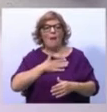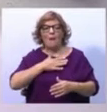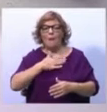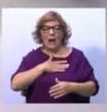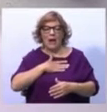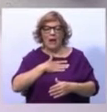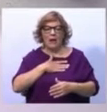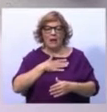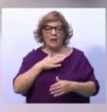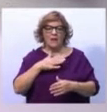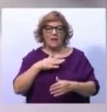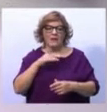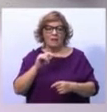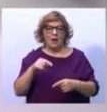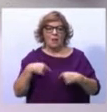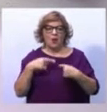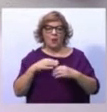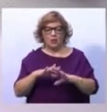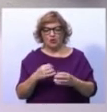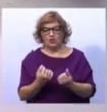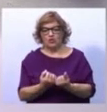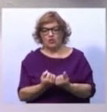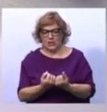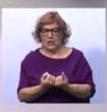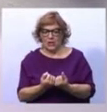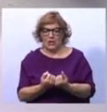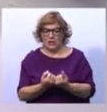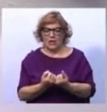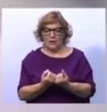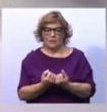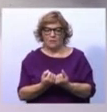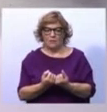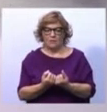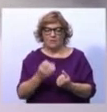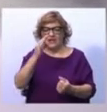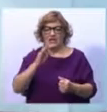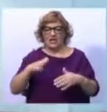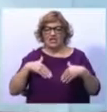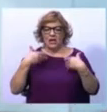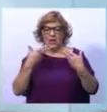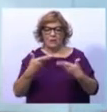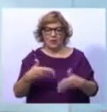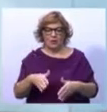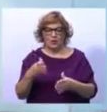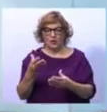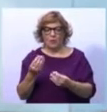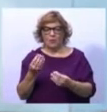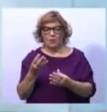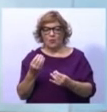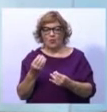por exemplo, e com a própria sociedade, com a própria sociedade, com a taxa de abandono, que muitas